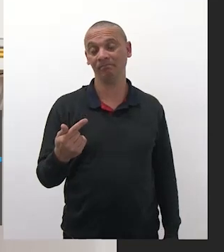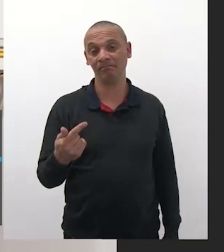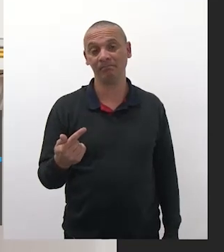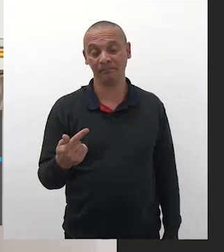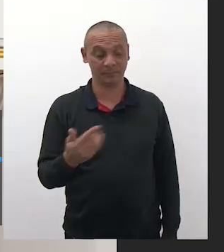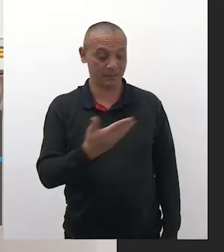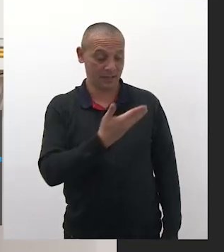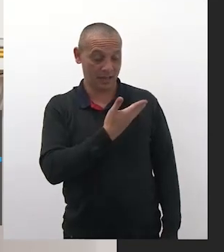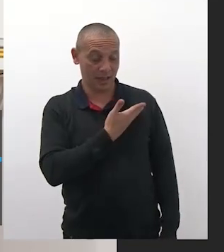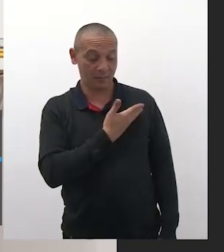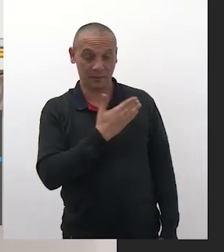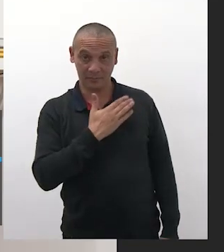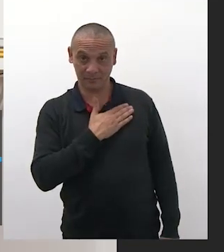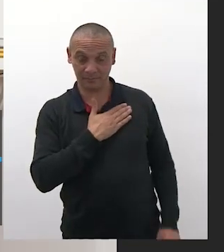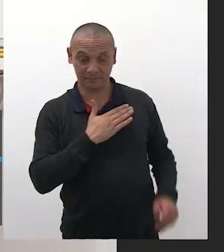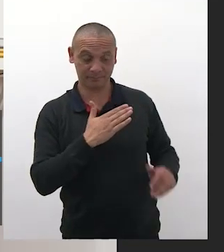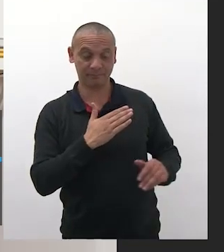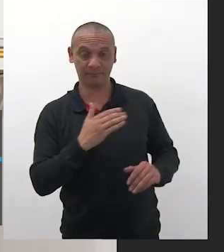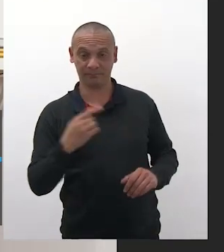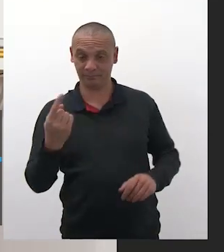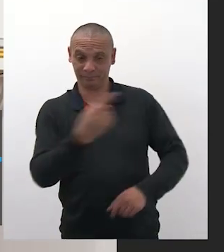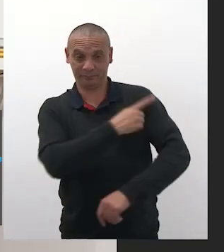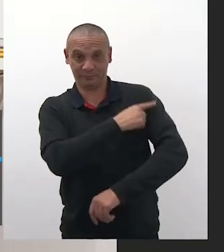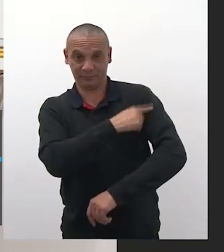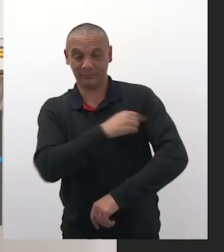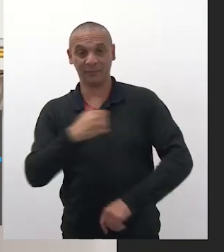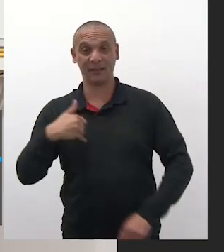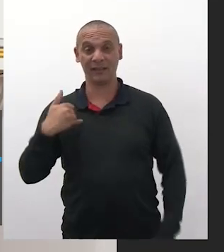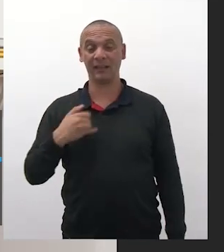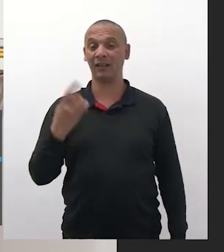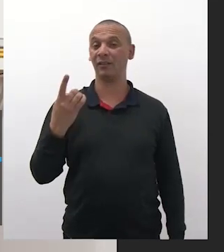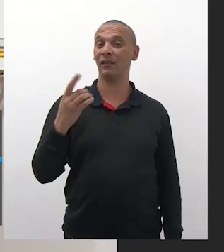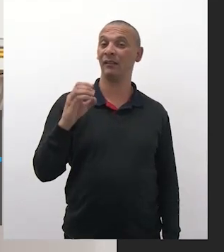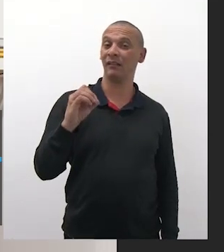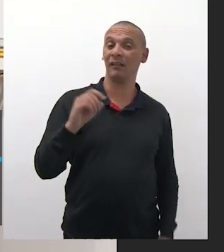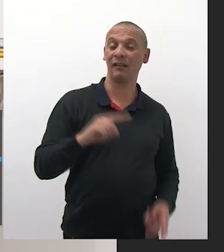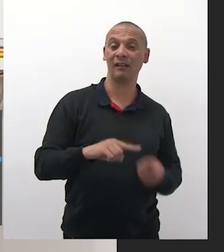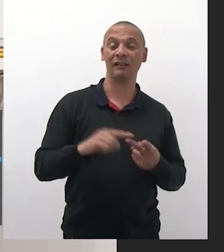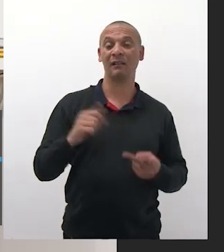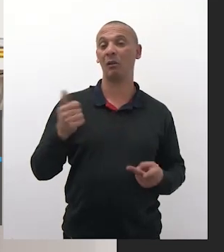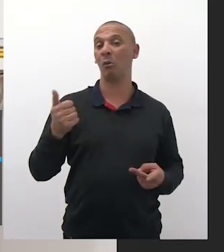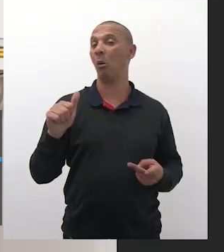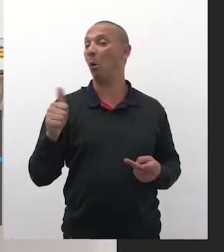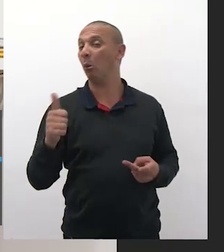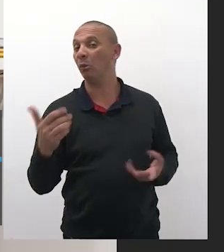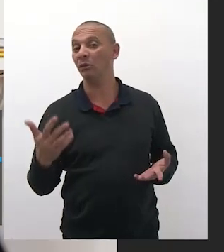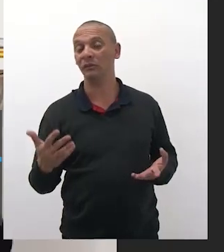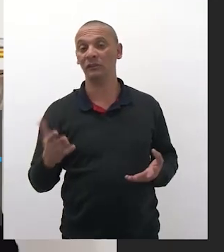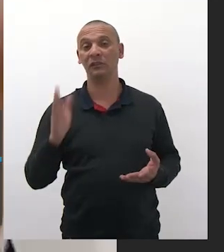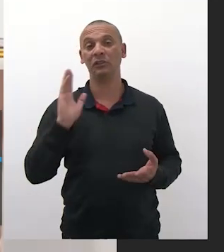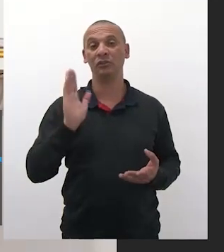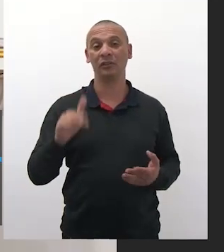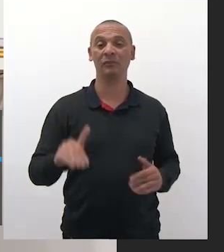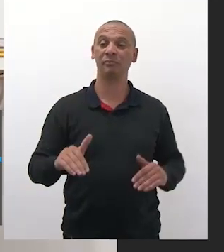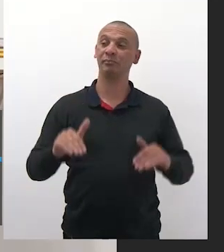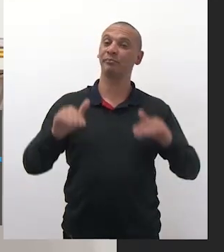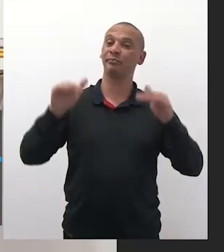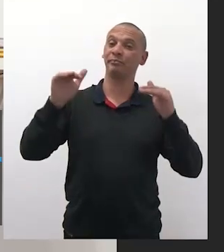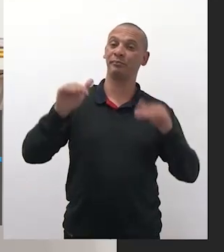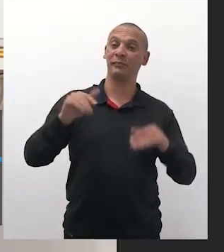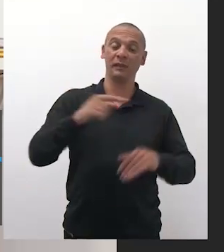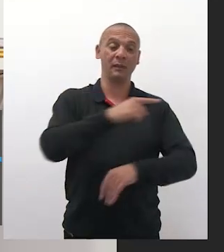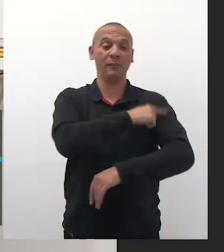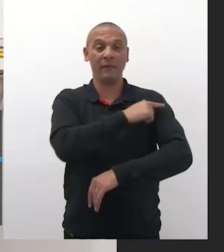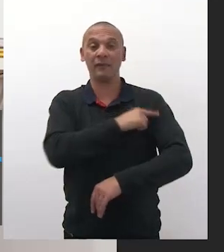colegas da primeira série, eles tinham 10 anos, 11 anos, eles já estavam fazendo a primeira série